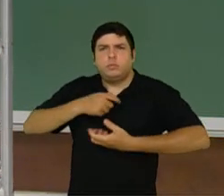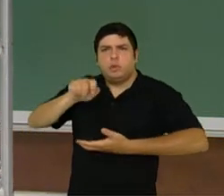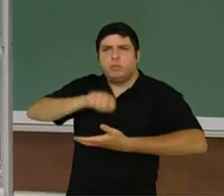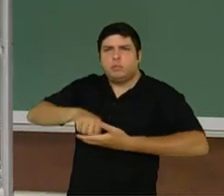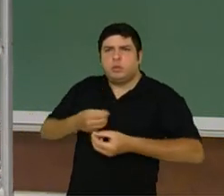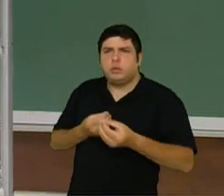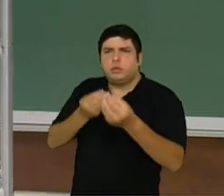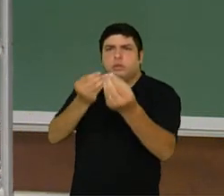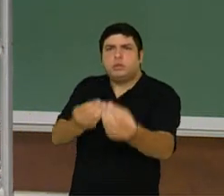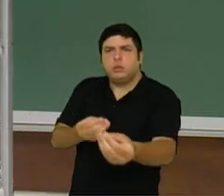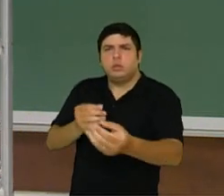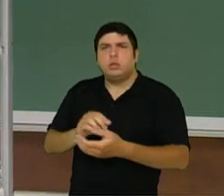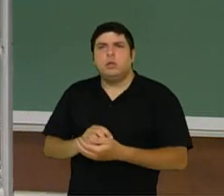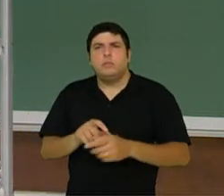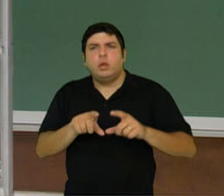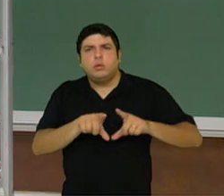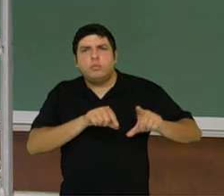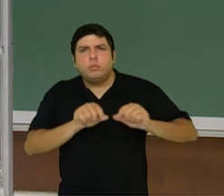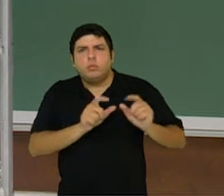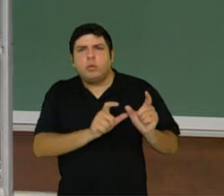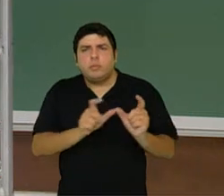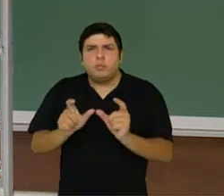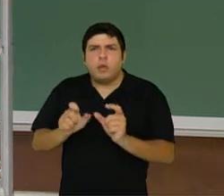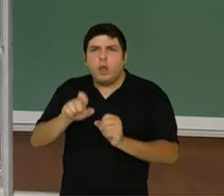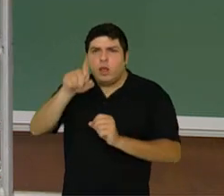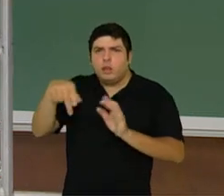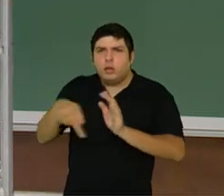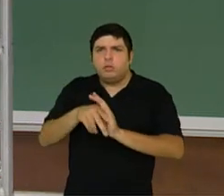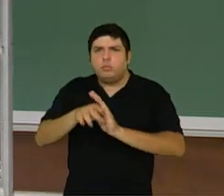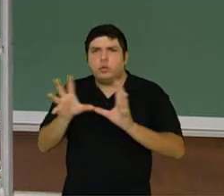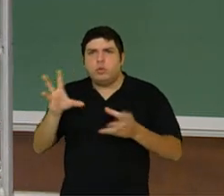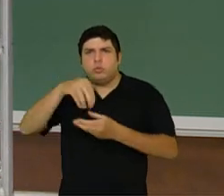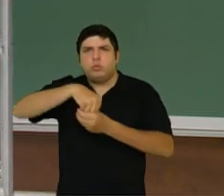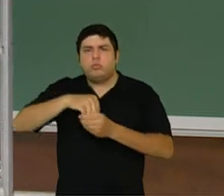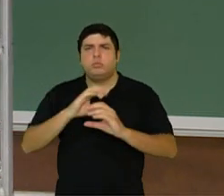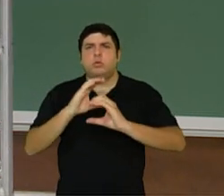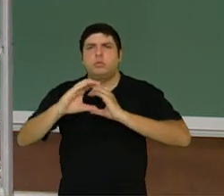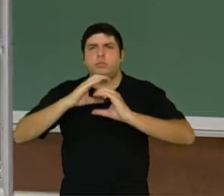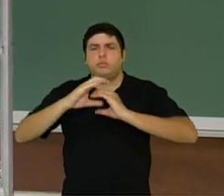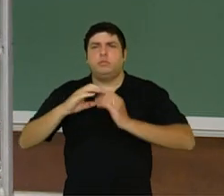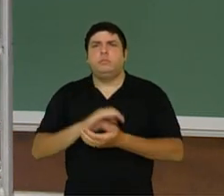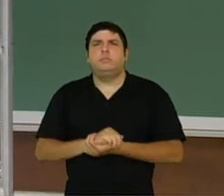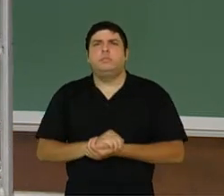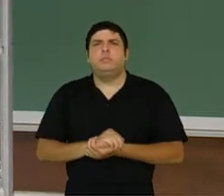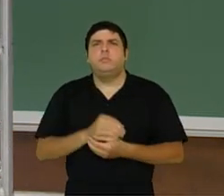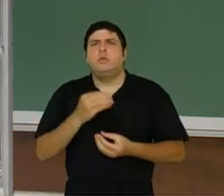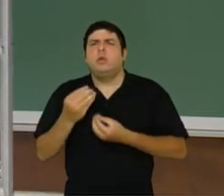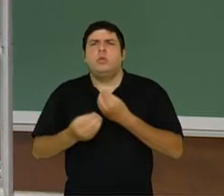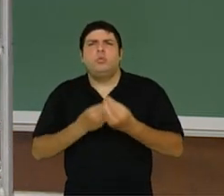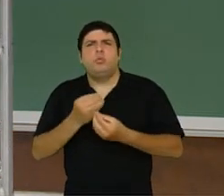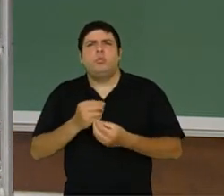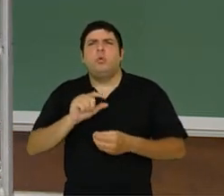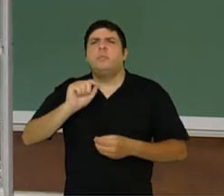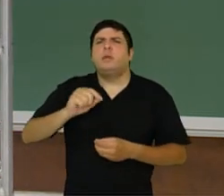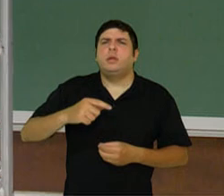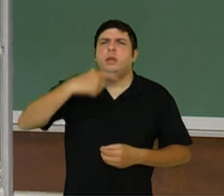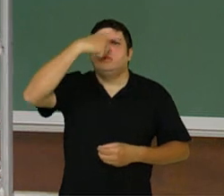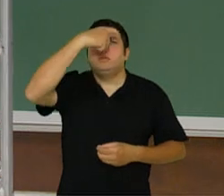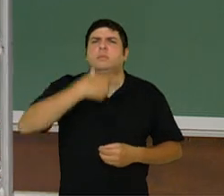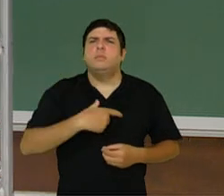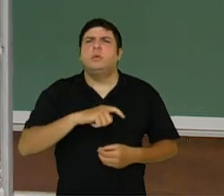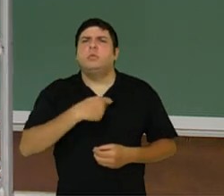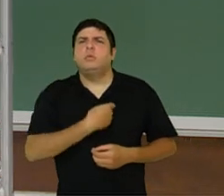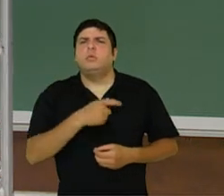escolho umas palavras. Isso tudo é comunicação, certo? Então, como que são esses papéis? Quem está em que papel? Como é que